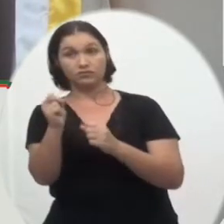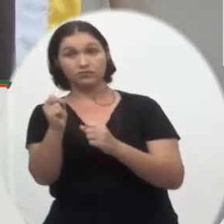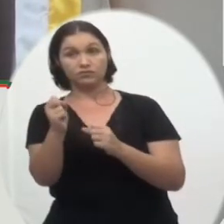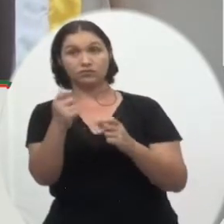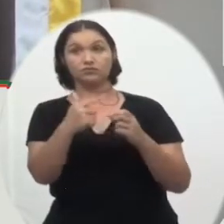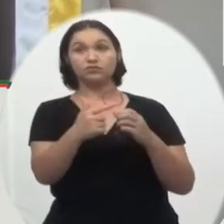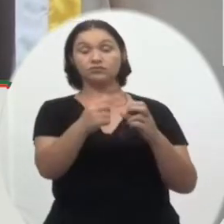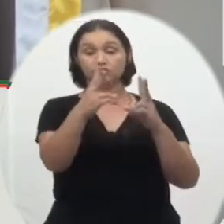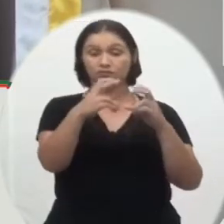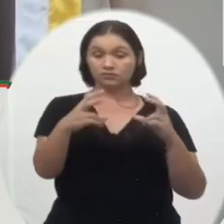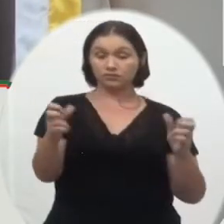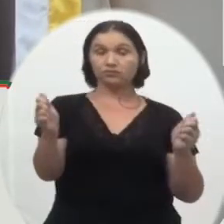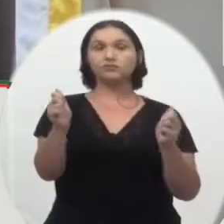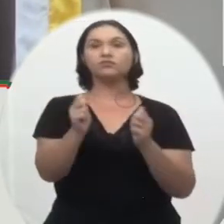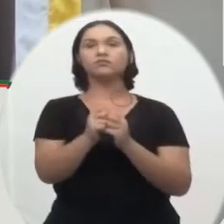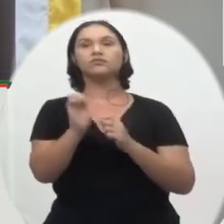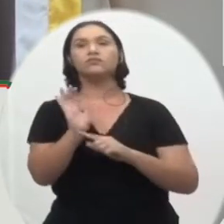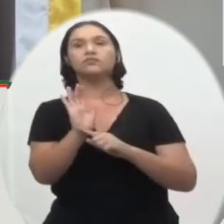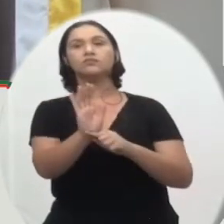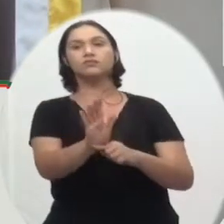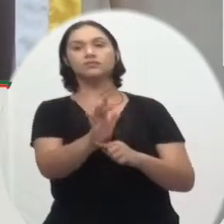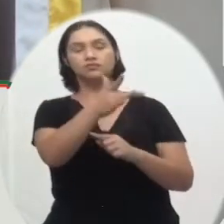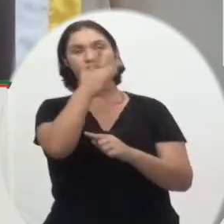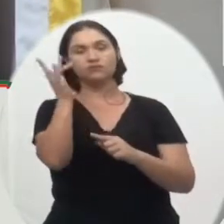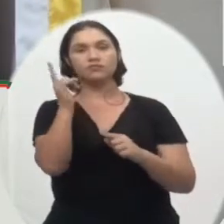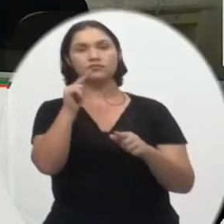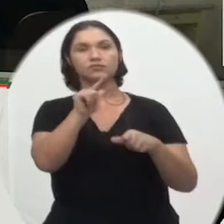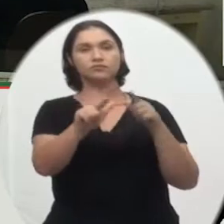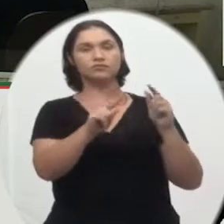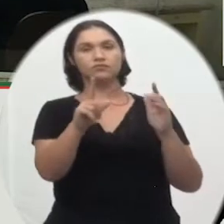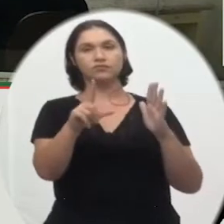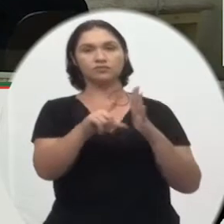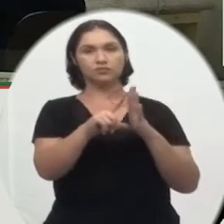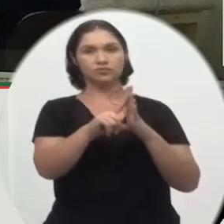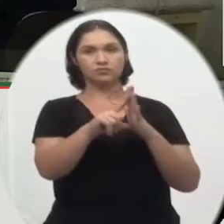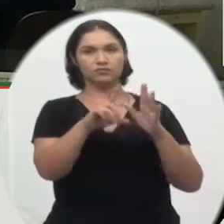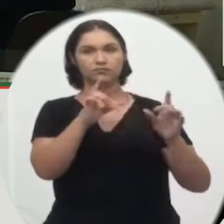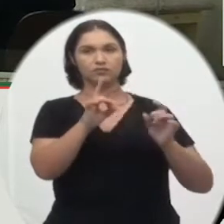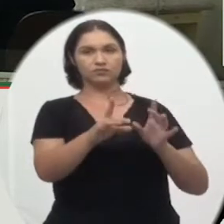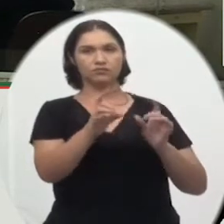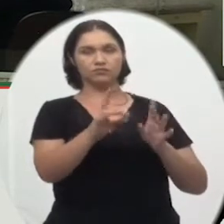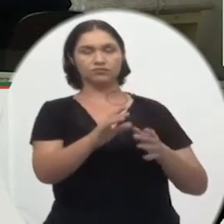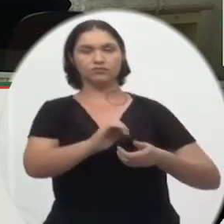lojistas. Então, por isso, obrigado a todos e boa noite.